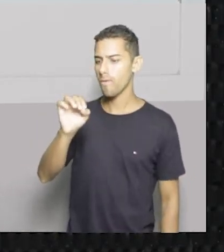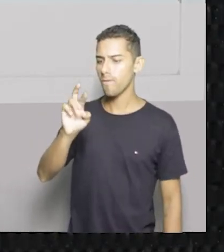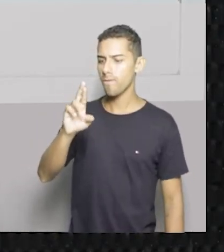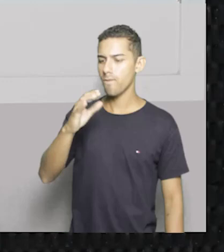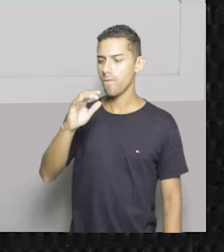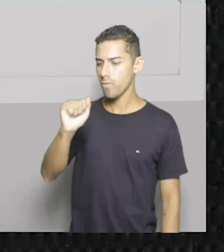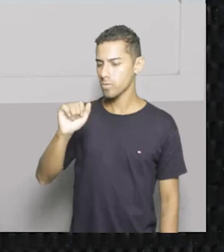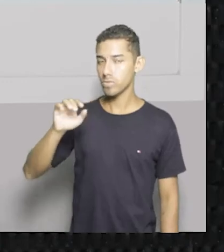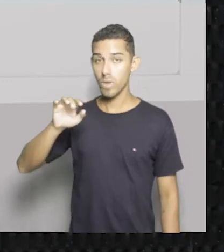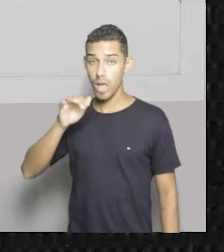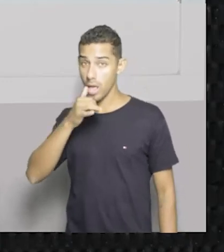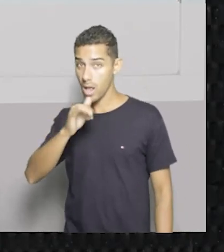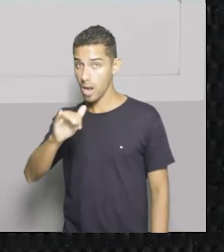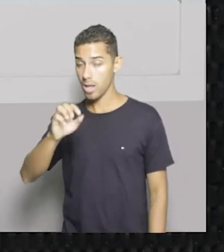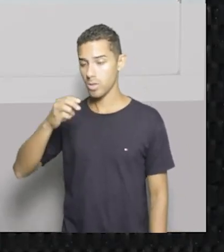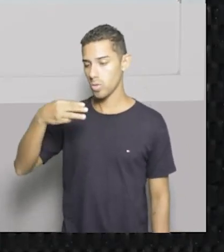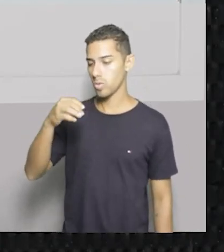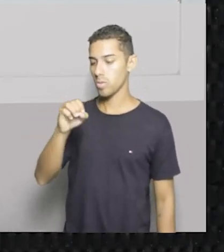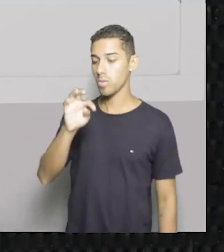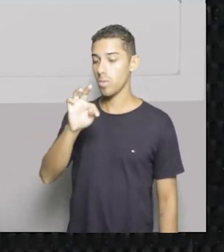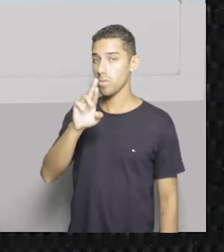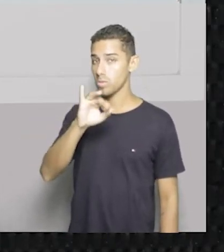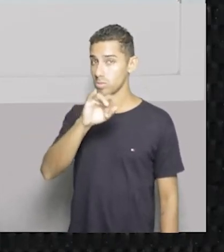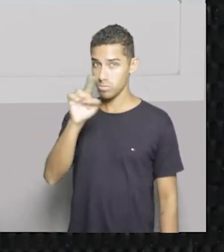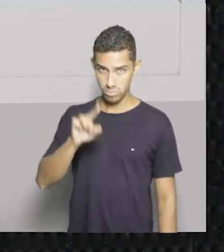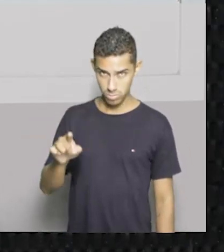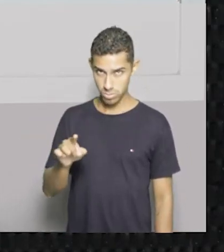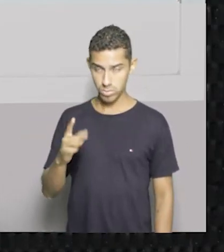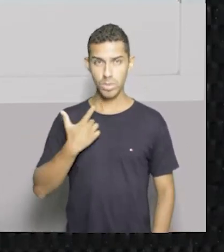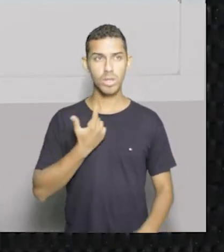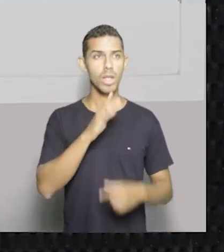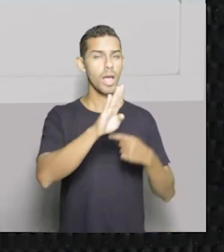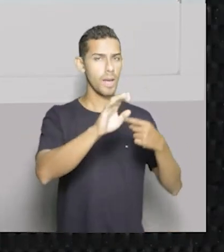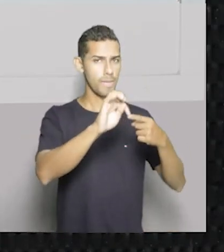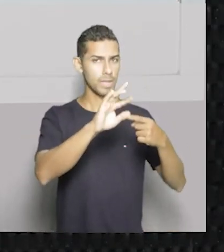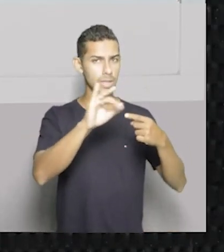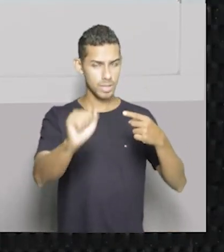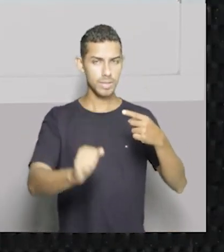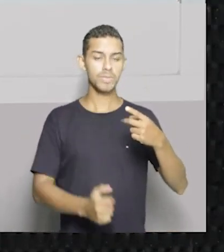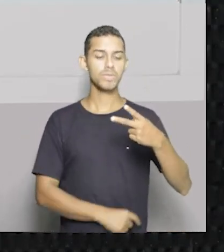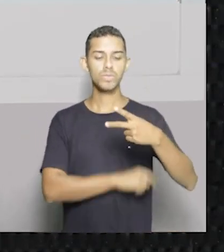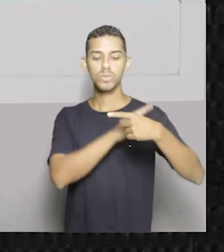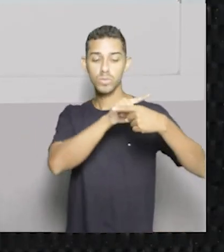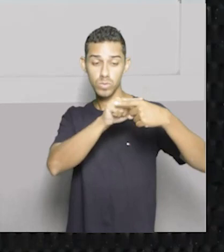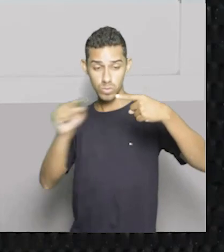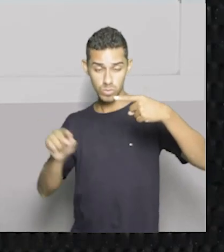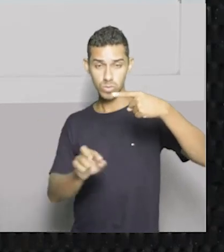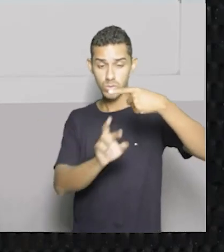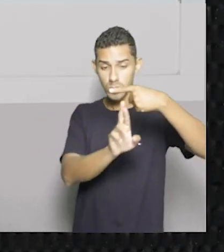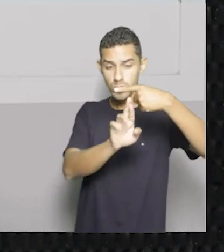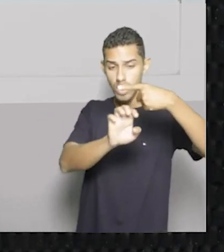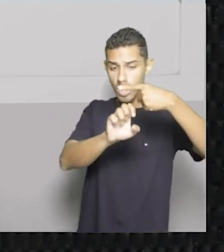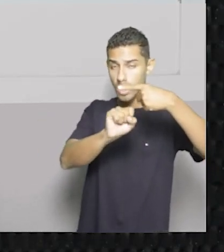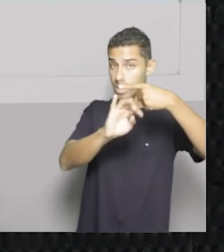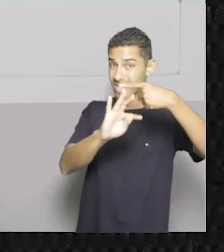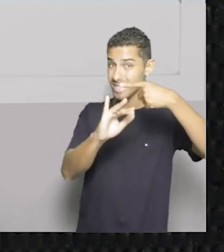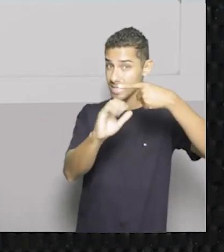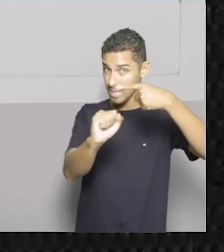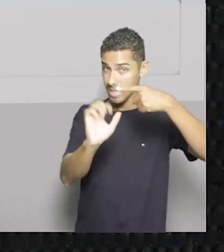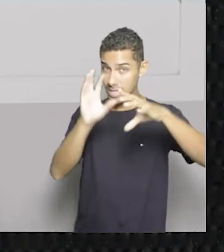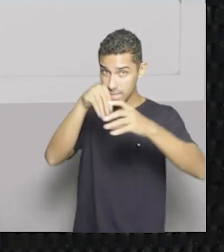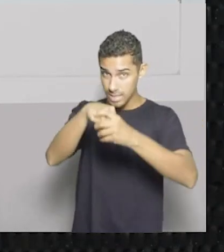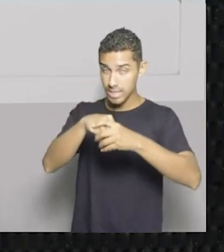bateria dividido pela resistência interna da bateria mais a